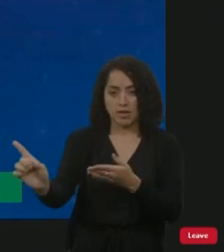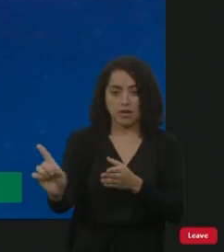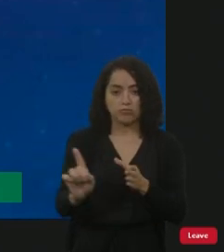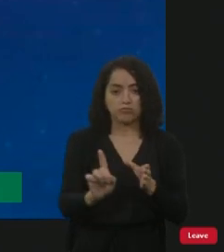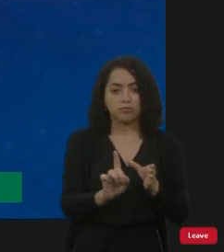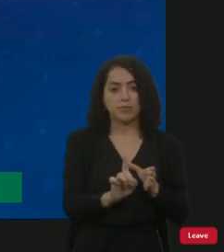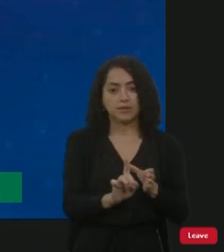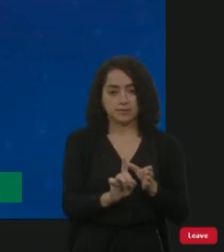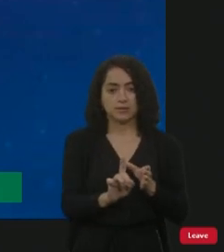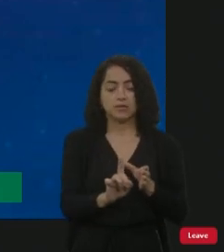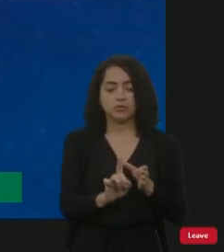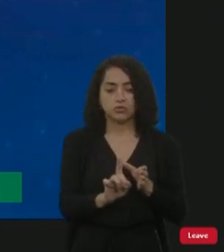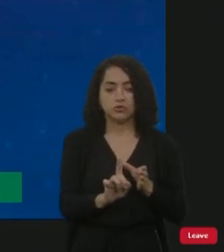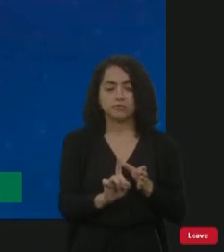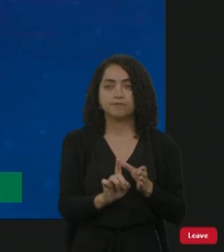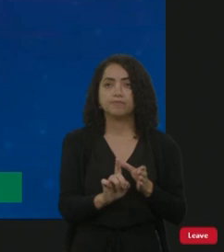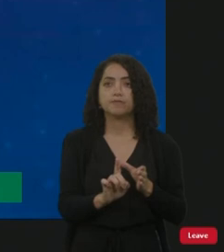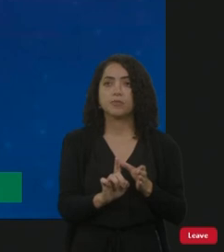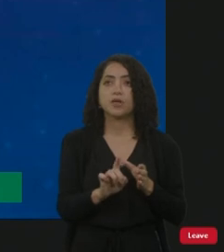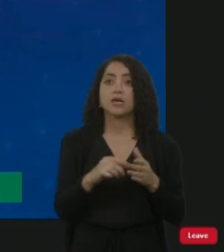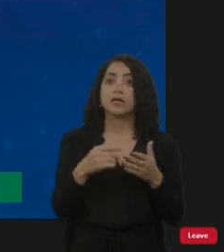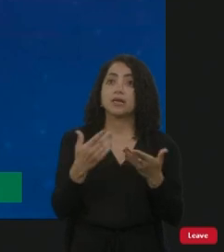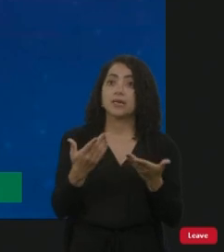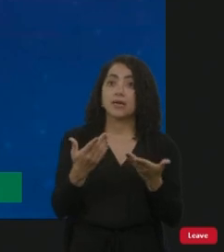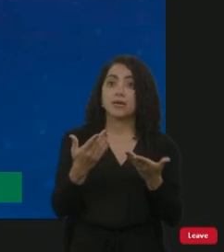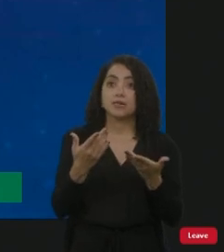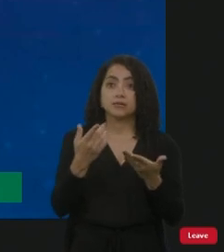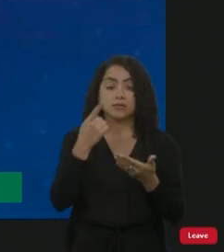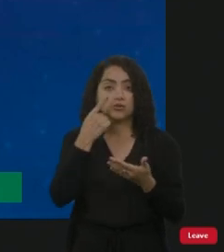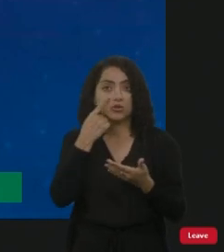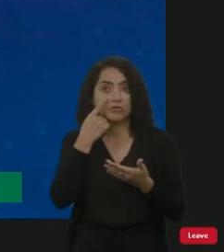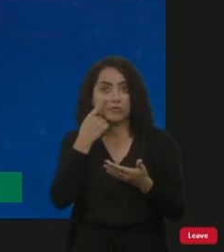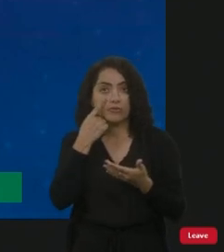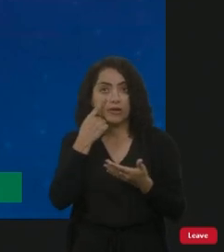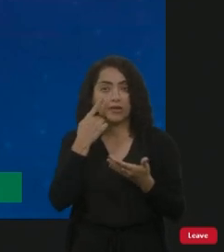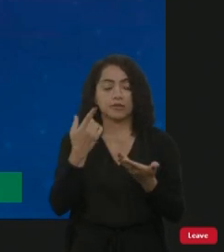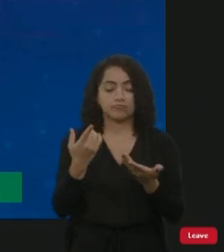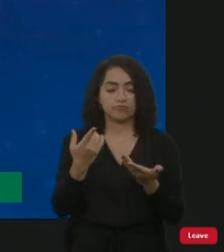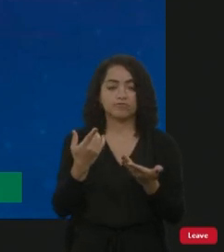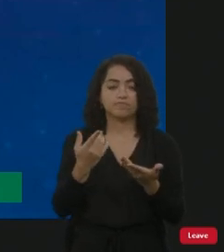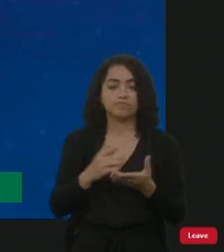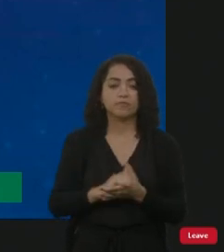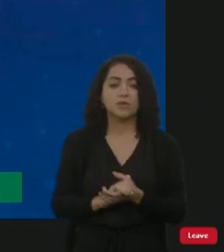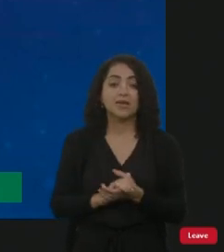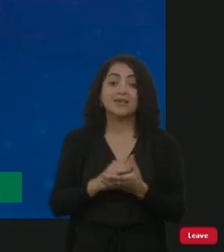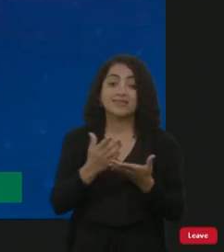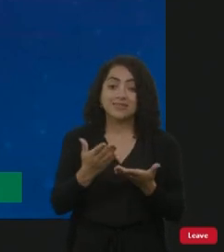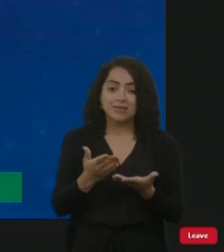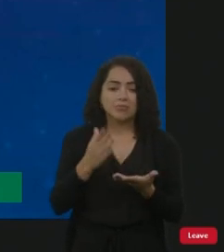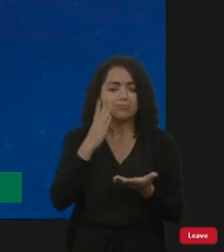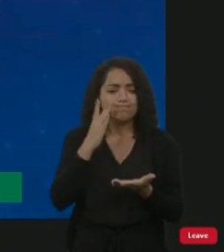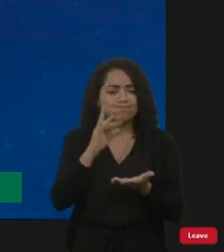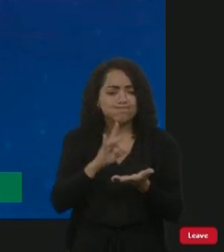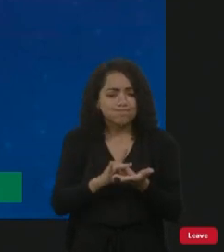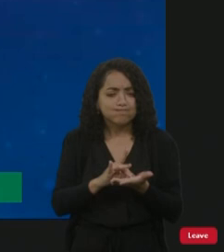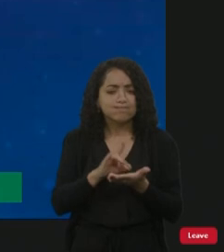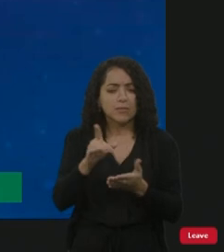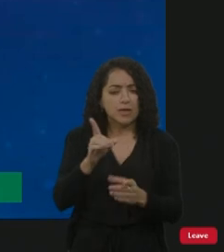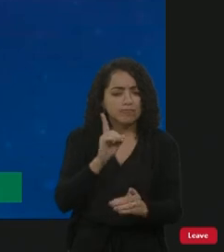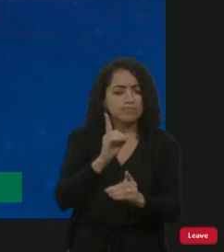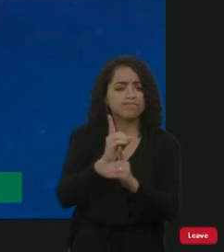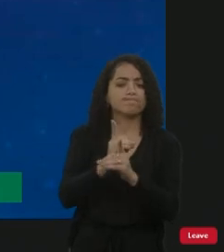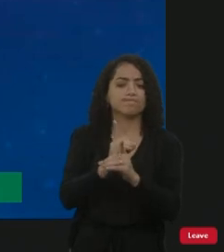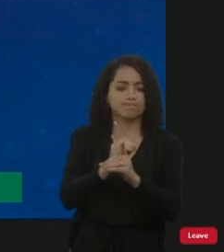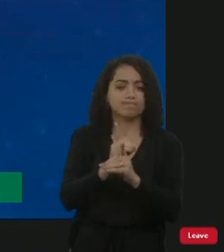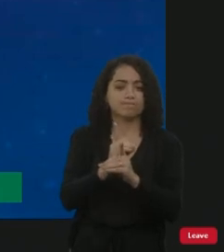caso quem esteja assistindo o paciente na atenção primária saiba reconhecer uma doença rara, né? Por